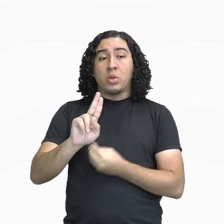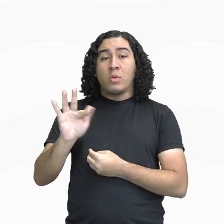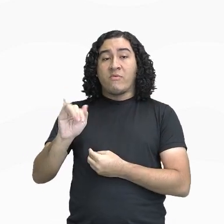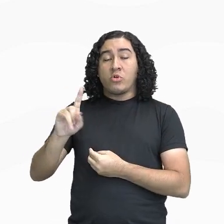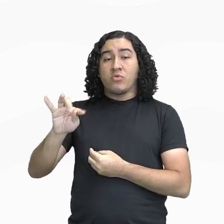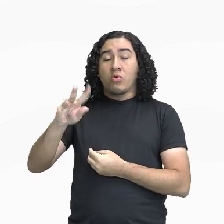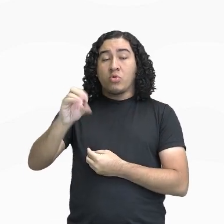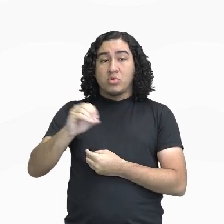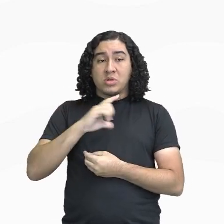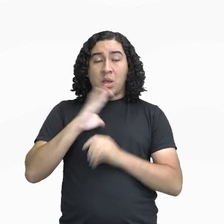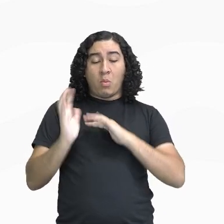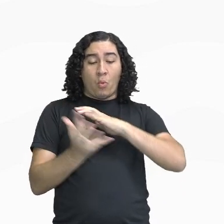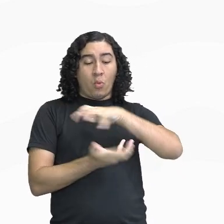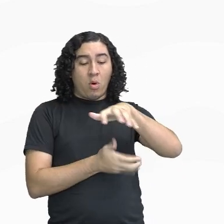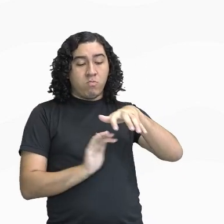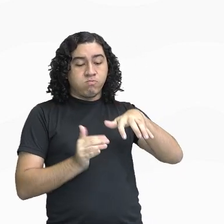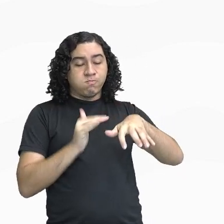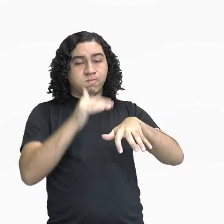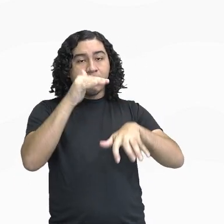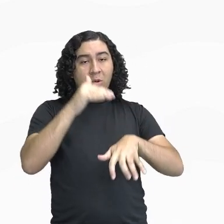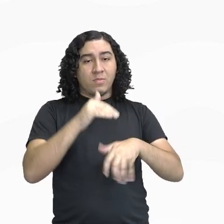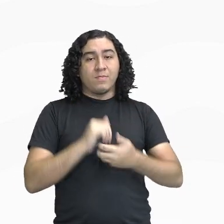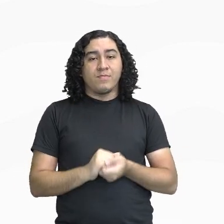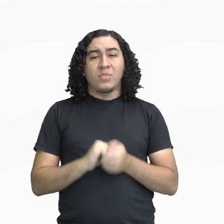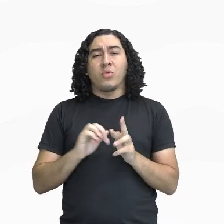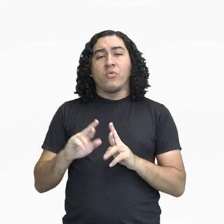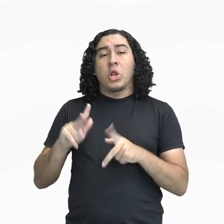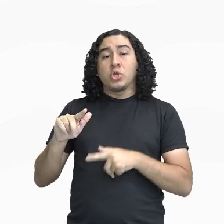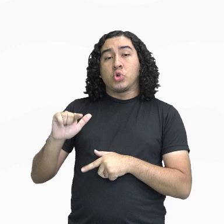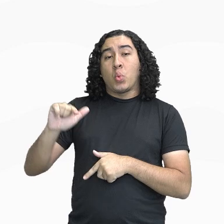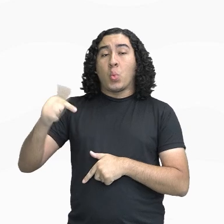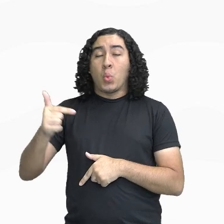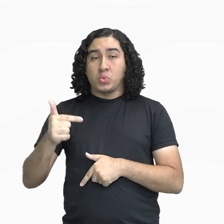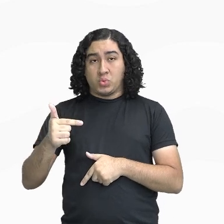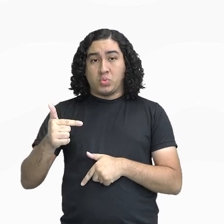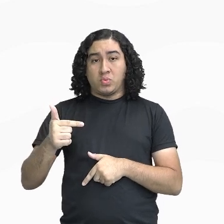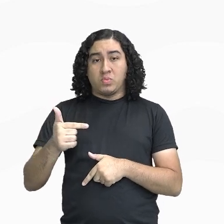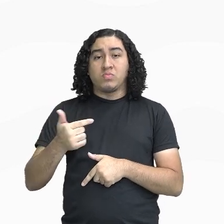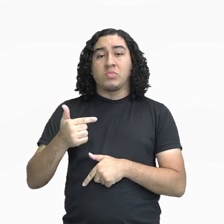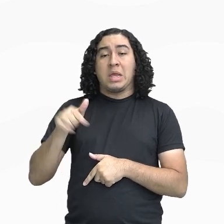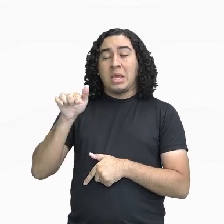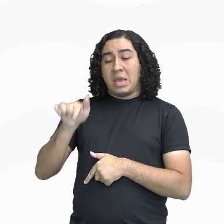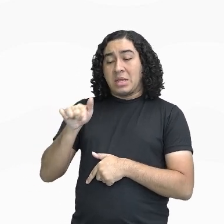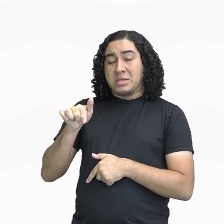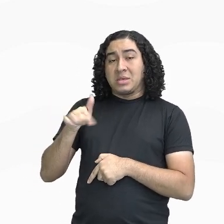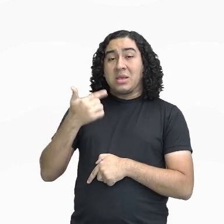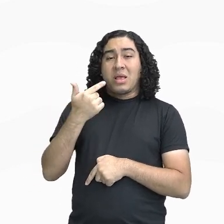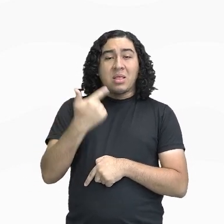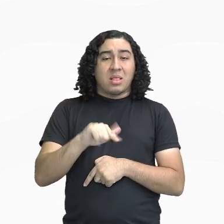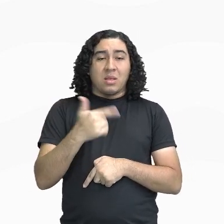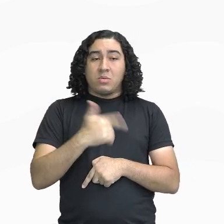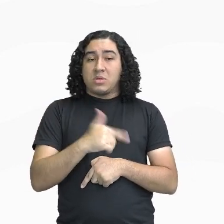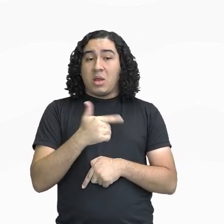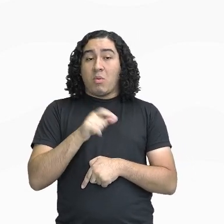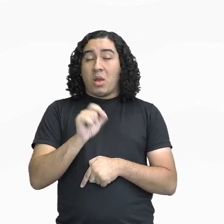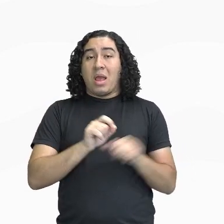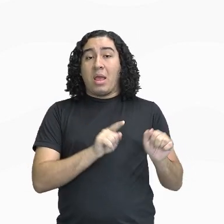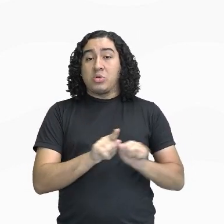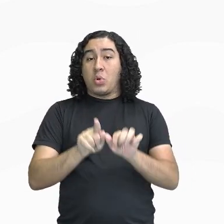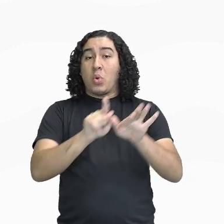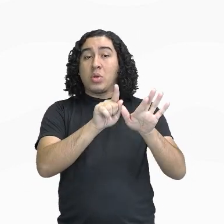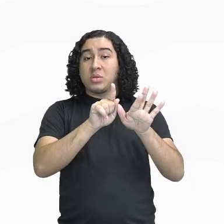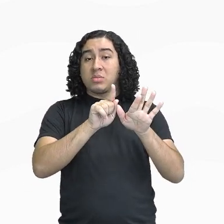litosfera, hidrosfera e biosfera. Diferente de outros ciclos biogeoquímicos, o fósforo não possui uma fase